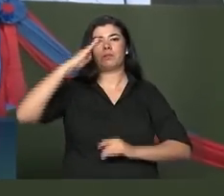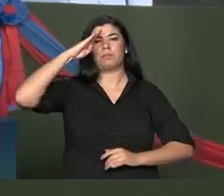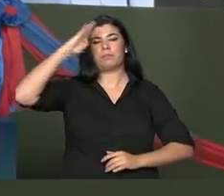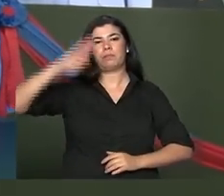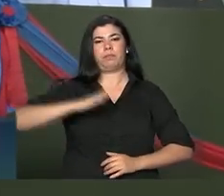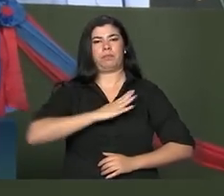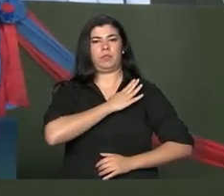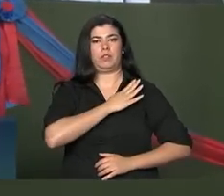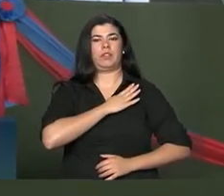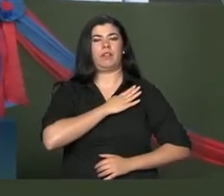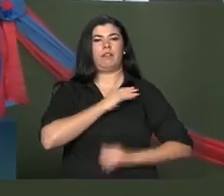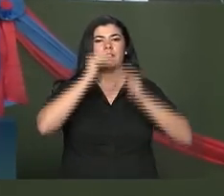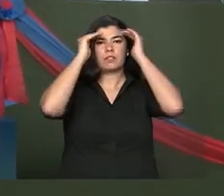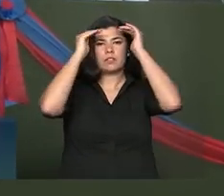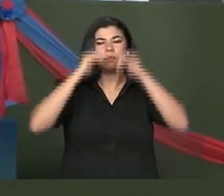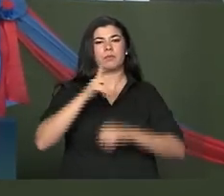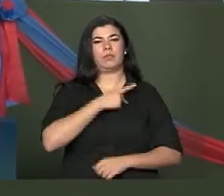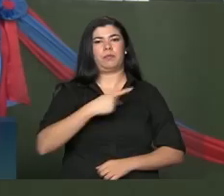da República.